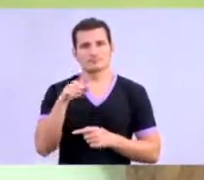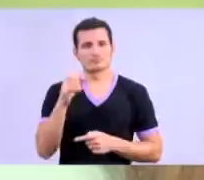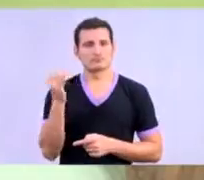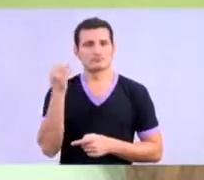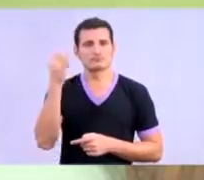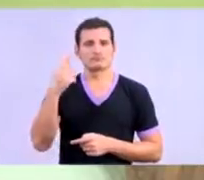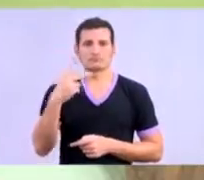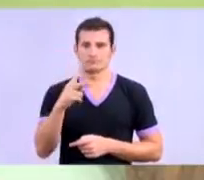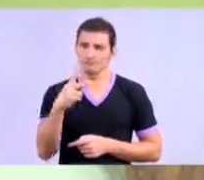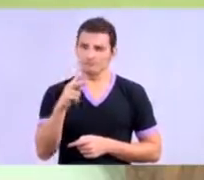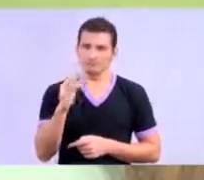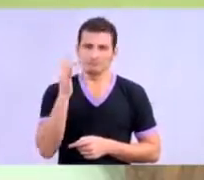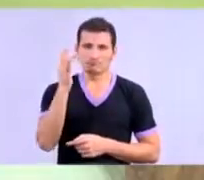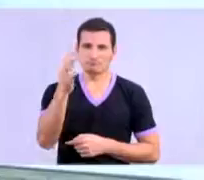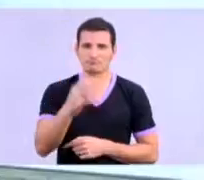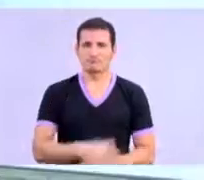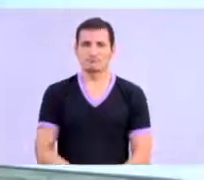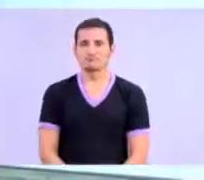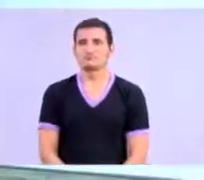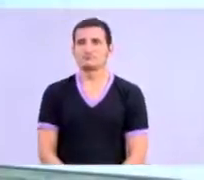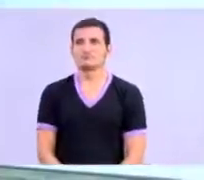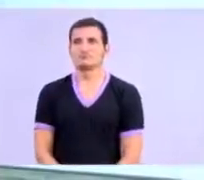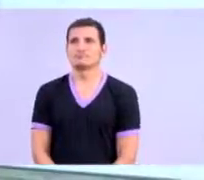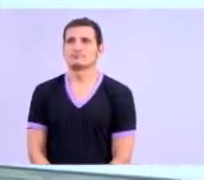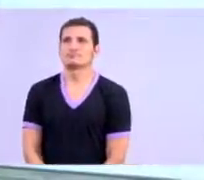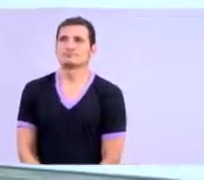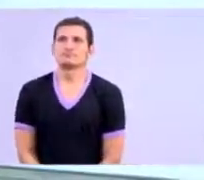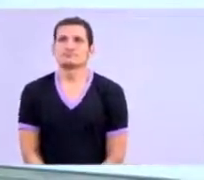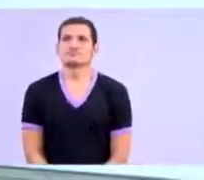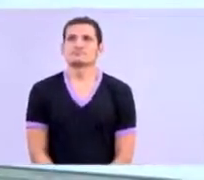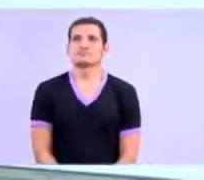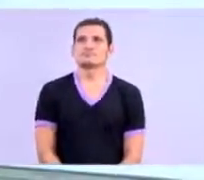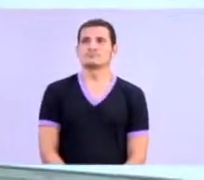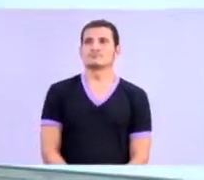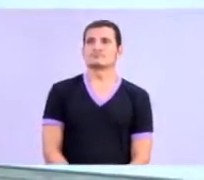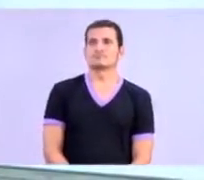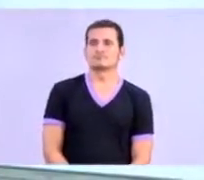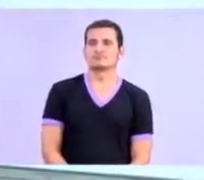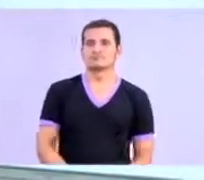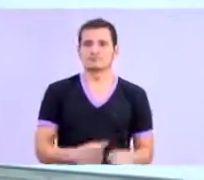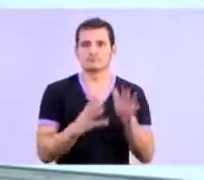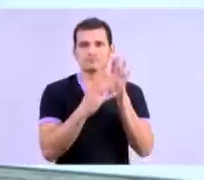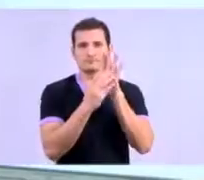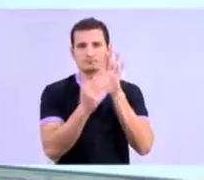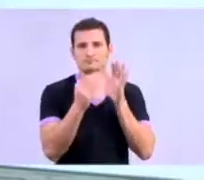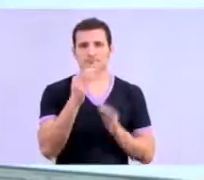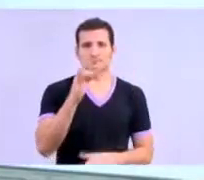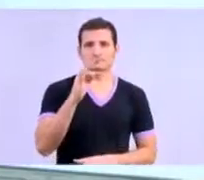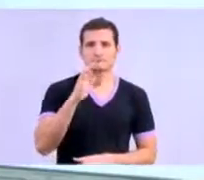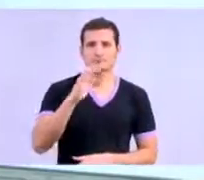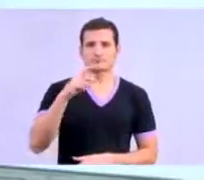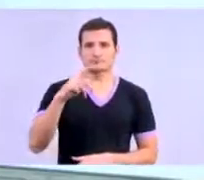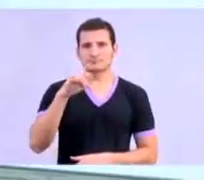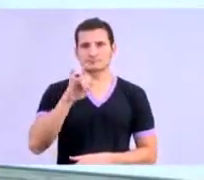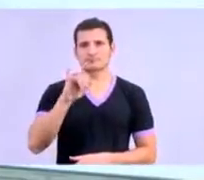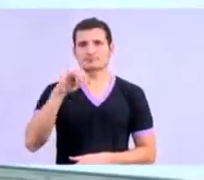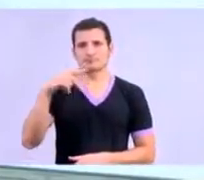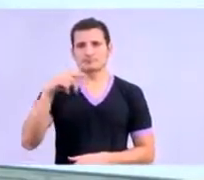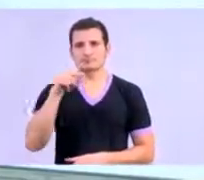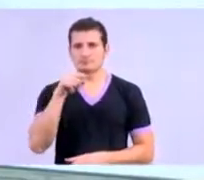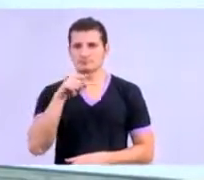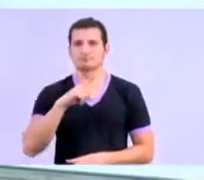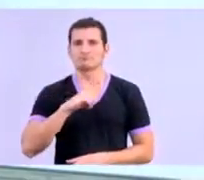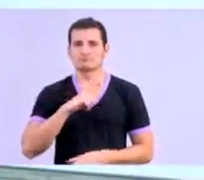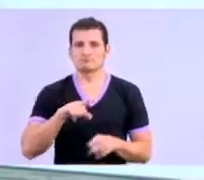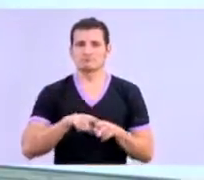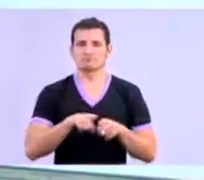sua carreira. Ok, professor? Legal, professor. Obrigado. Então, o modelo TCP/IP, ele também é um modelo de camadas, correto?